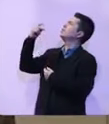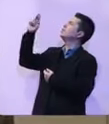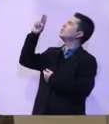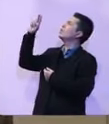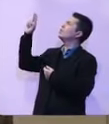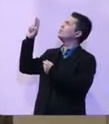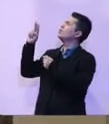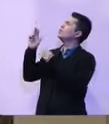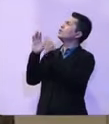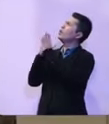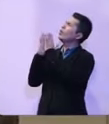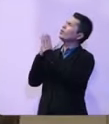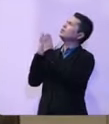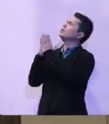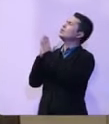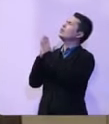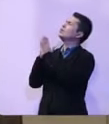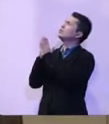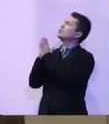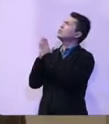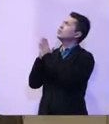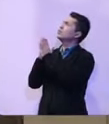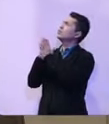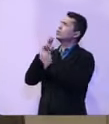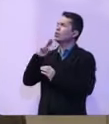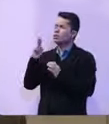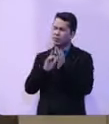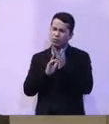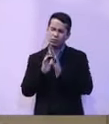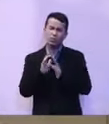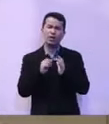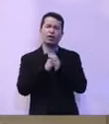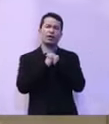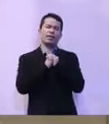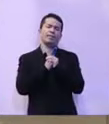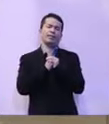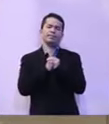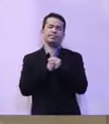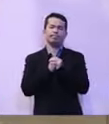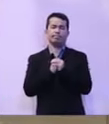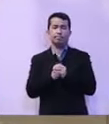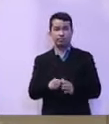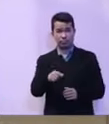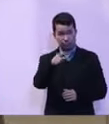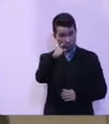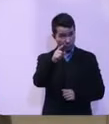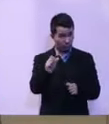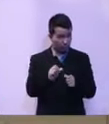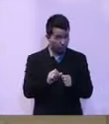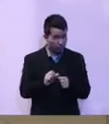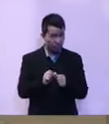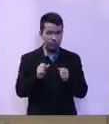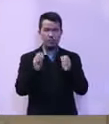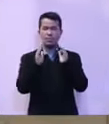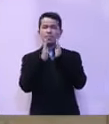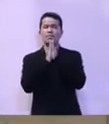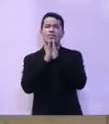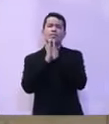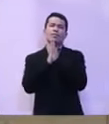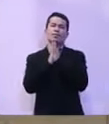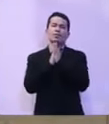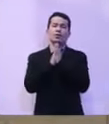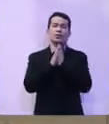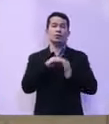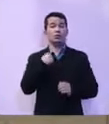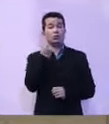Teu nome eu oro, Senhor. Amém e amém. Se você fez essa oração, permita a